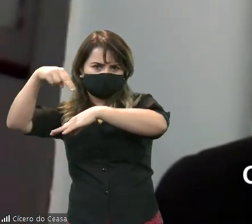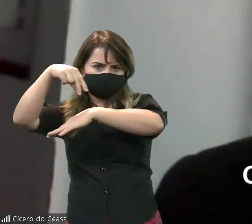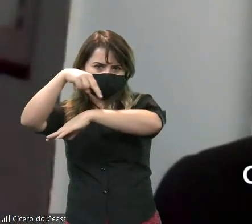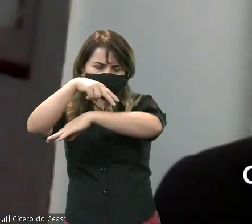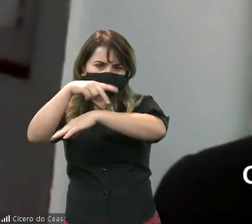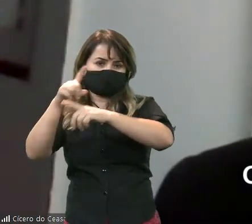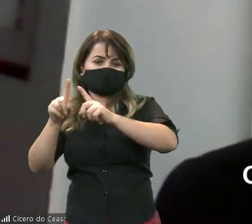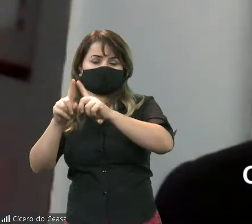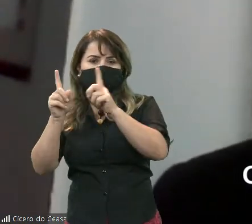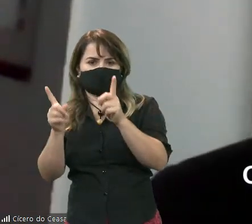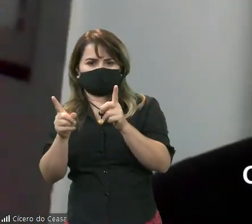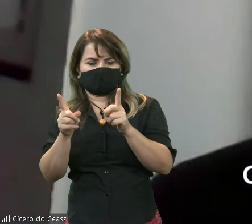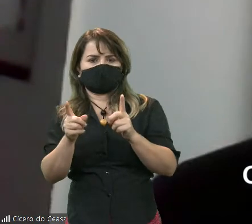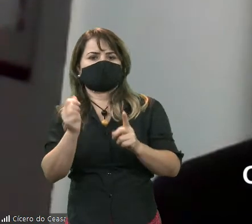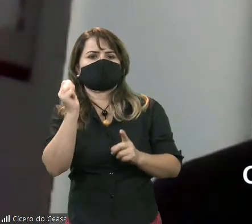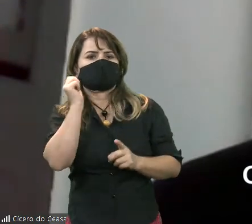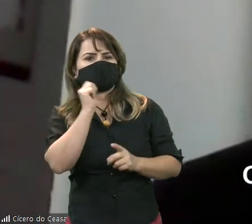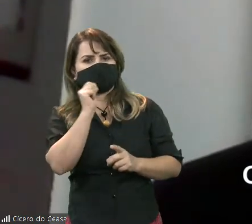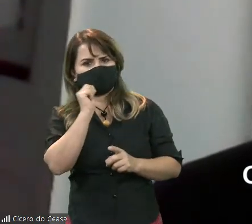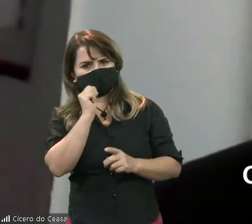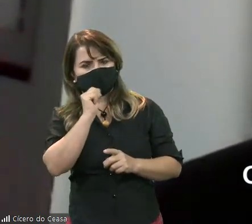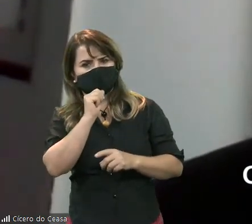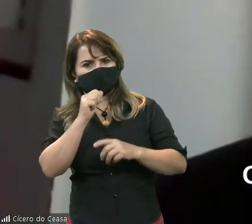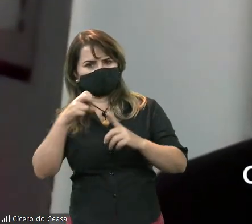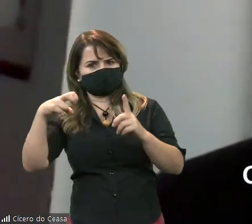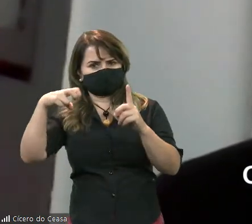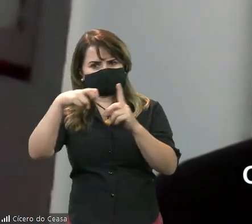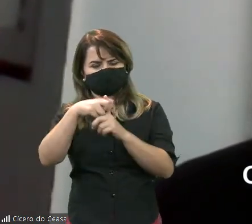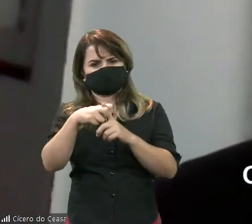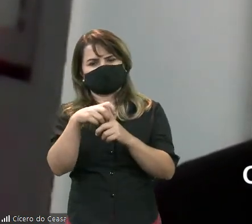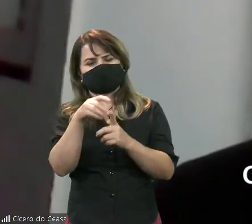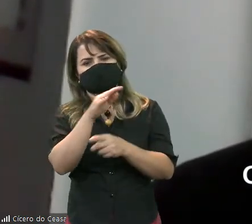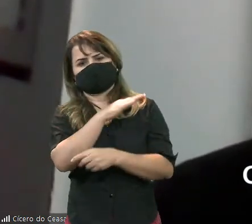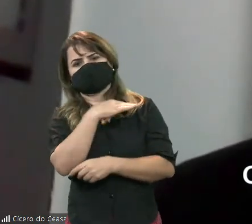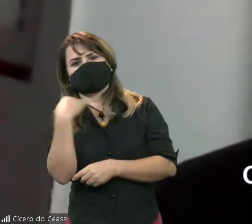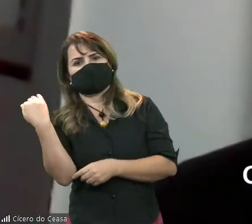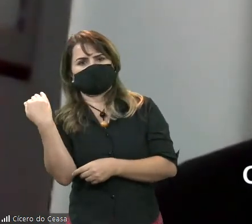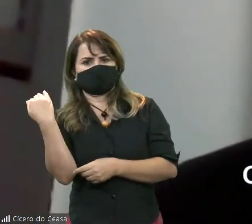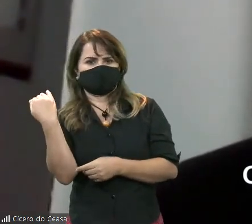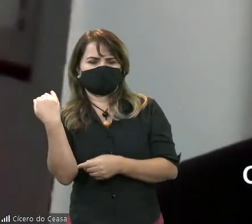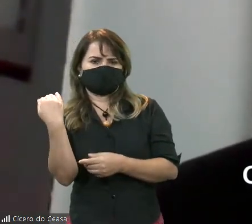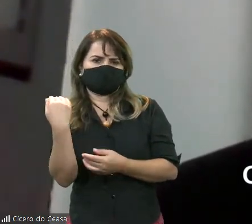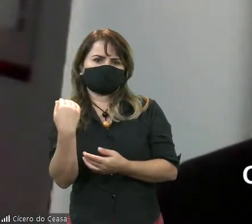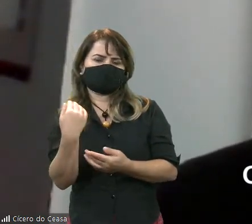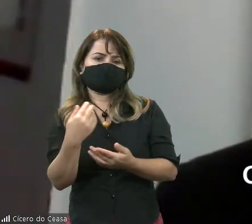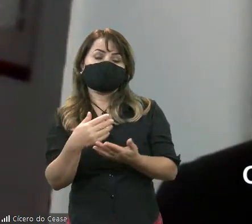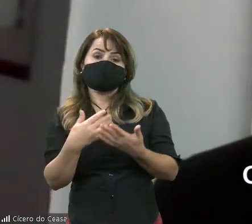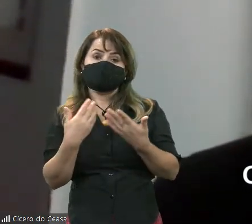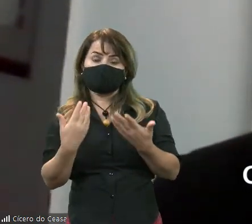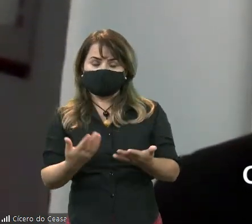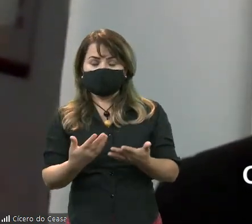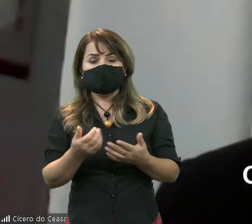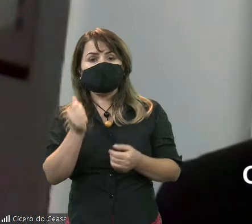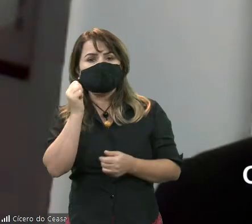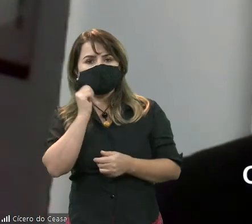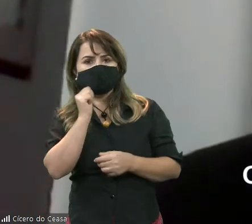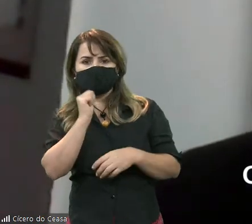Maria, infelizmente, perdeu a vida. Dona Maria, uma membro da horta